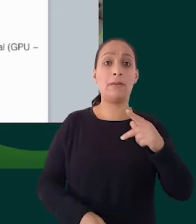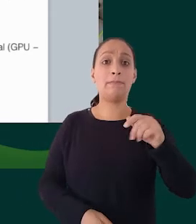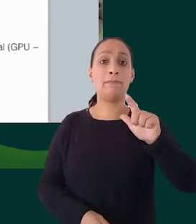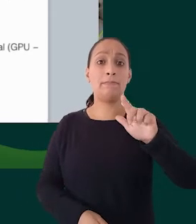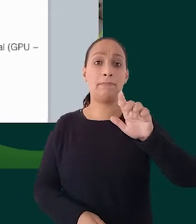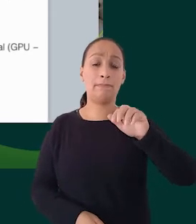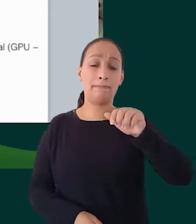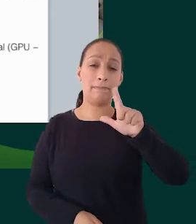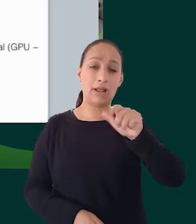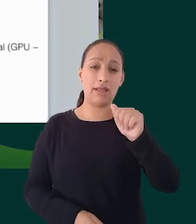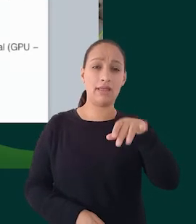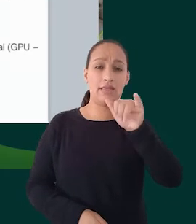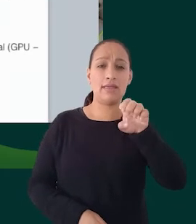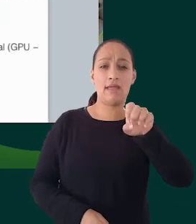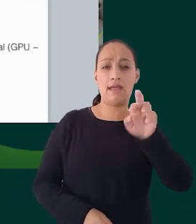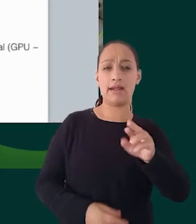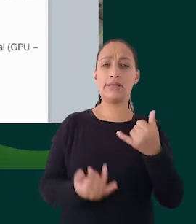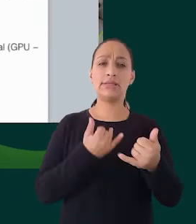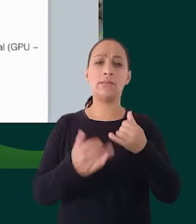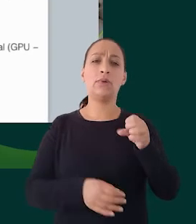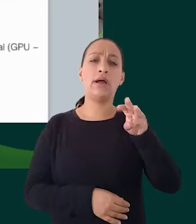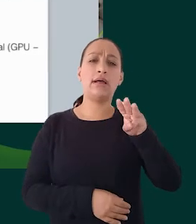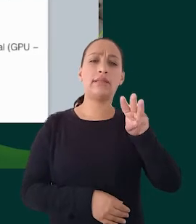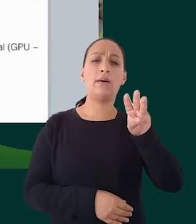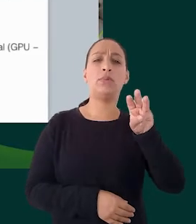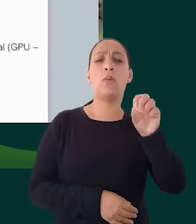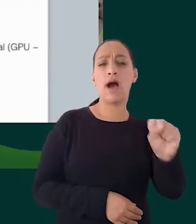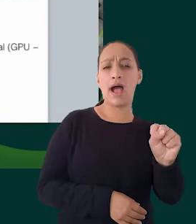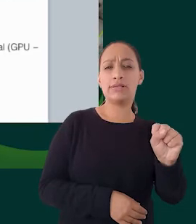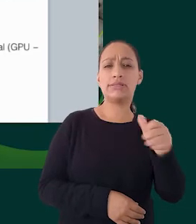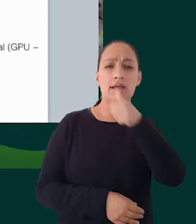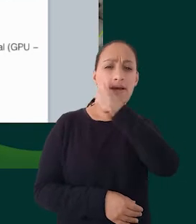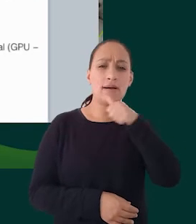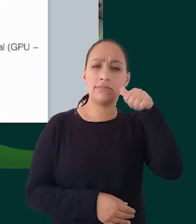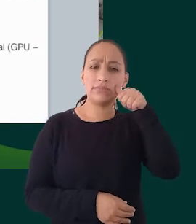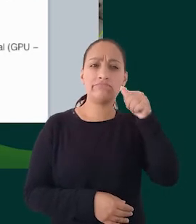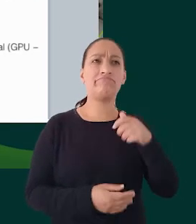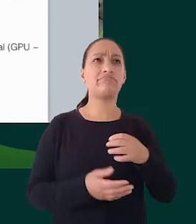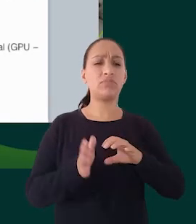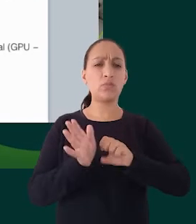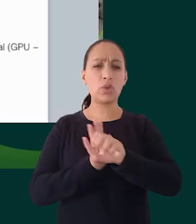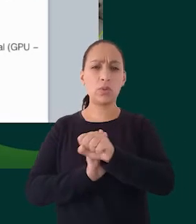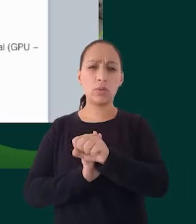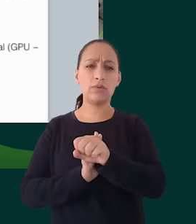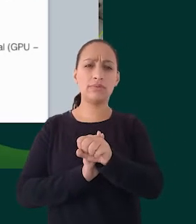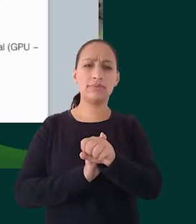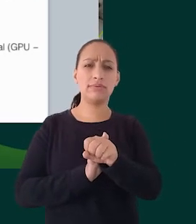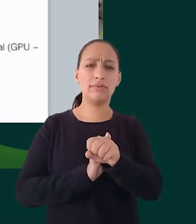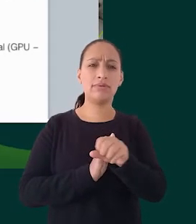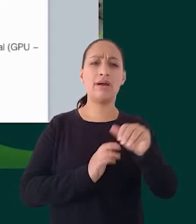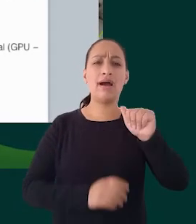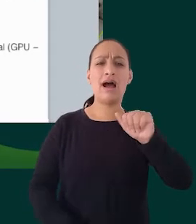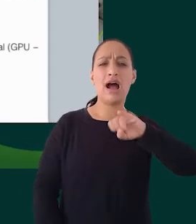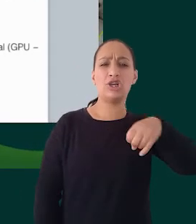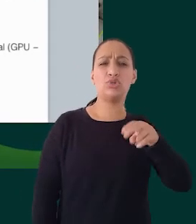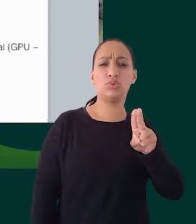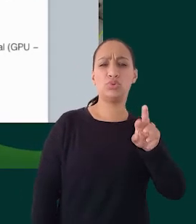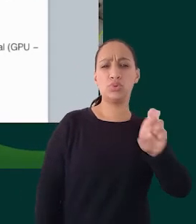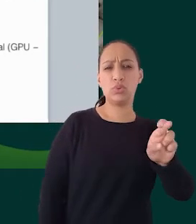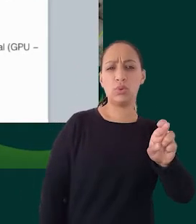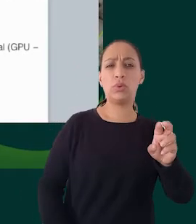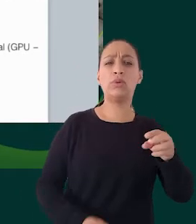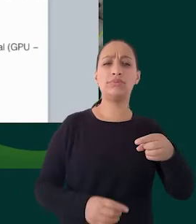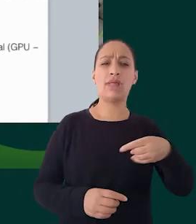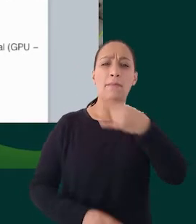cloud computing, AWS, da Amazon, Google Cloud, da Google, Azure, da Microsoft, dentre outras